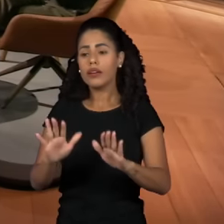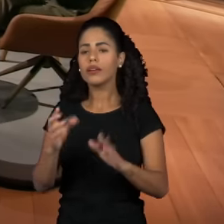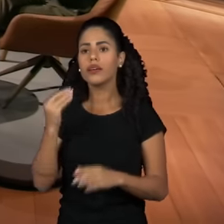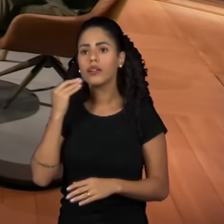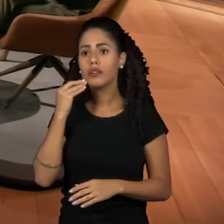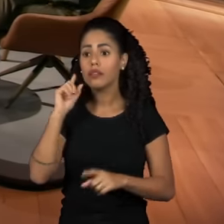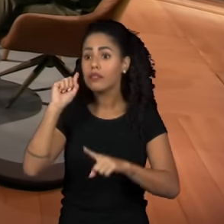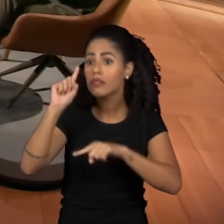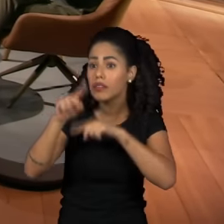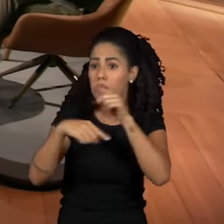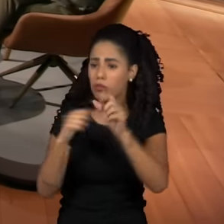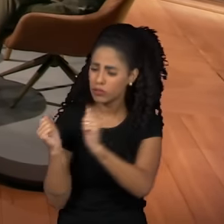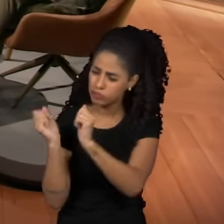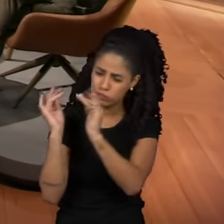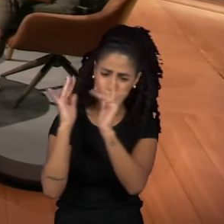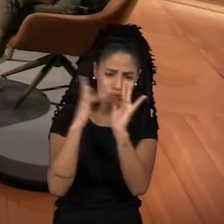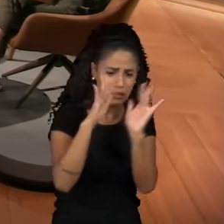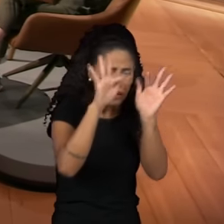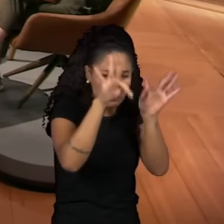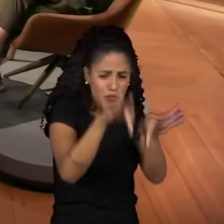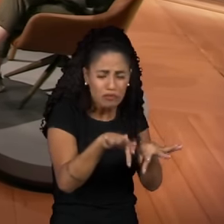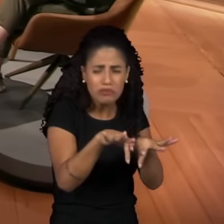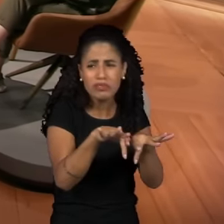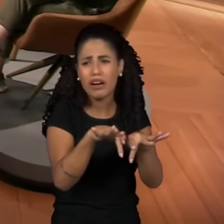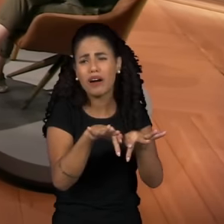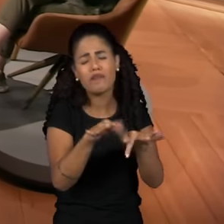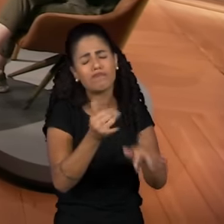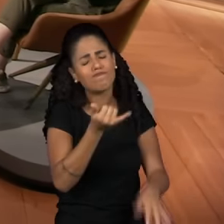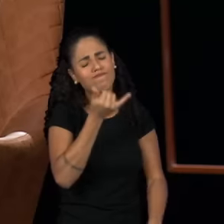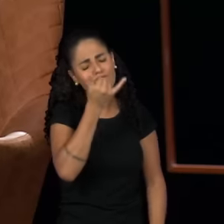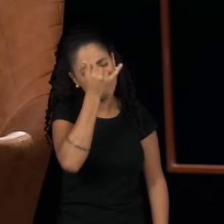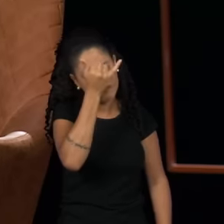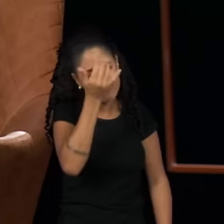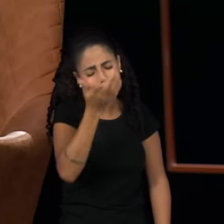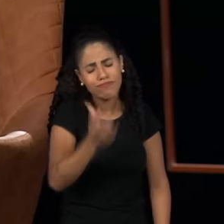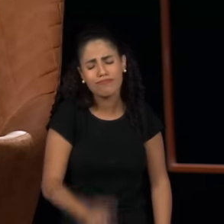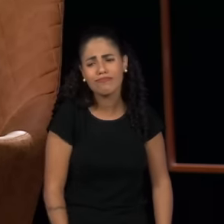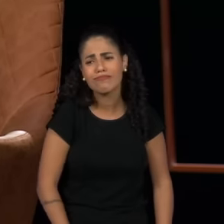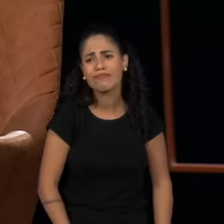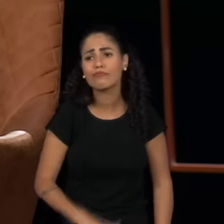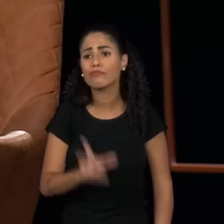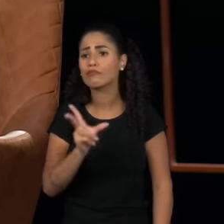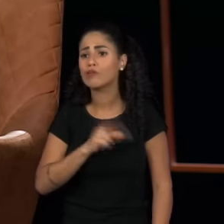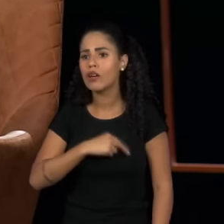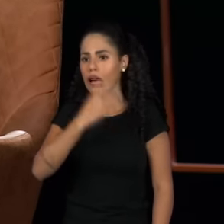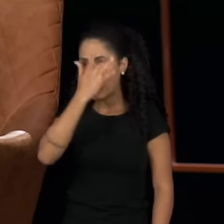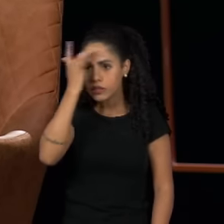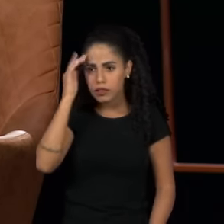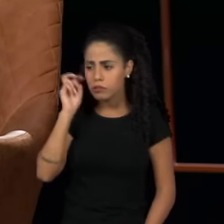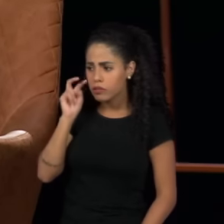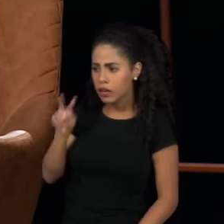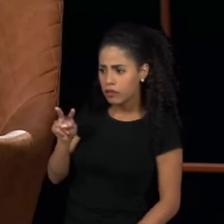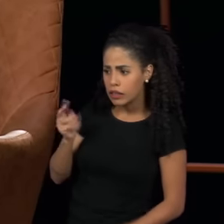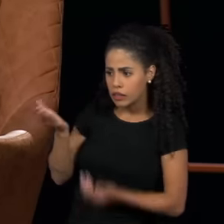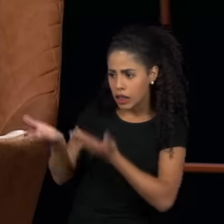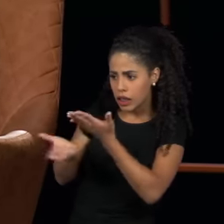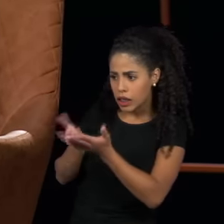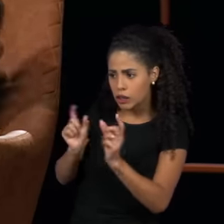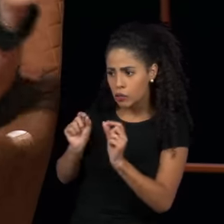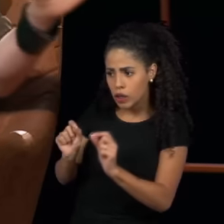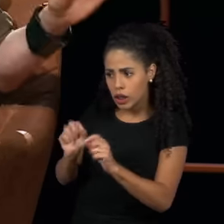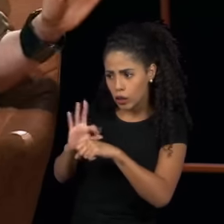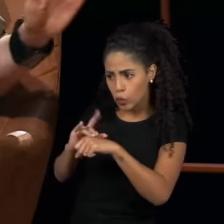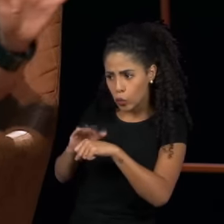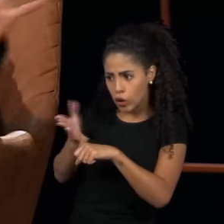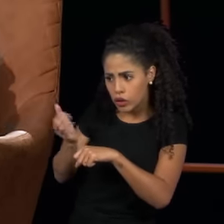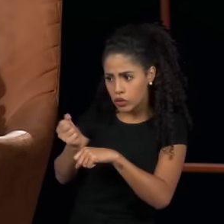E o final da Olga é aquele final que é trágico. As pessoas olhavam para mim e achavam que eu estava passando por algum tratamento. E eu falava, gente, não, eu só